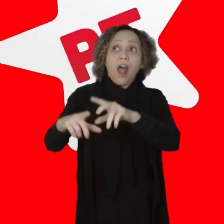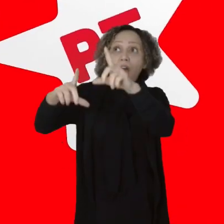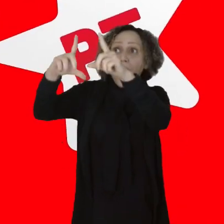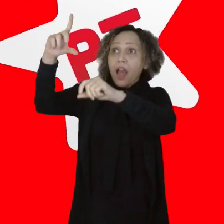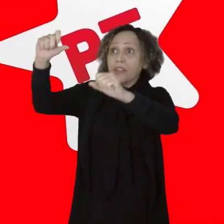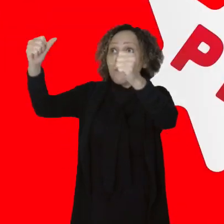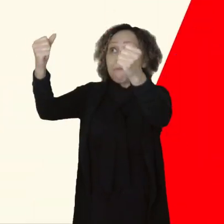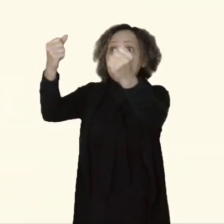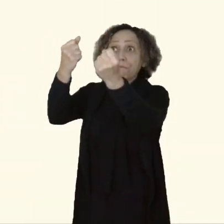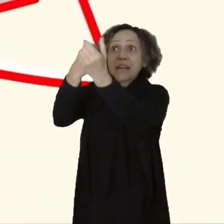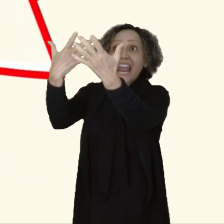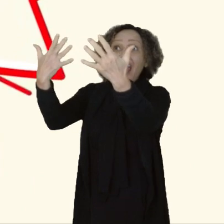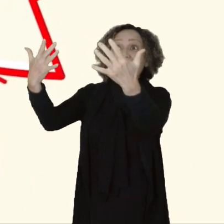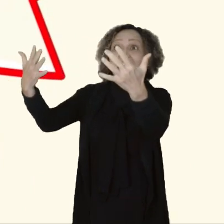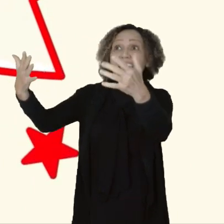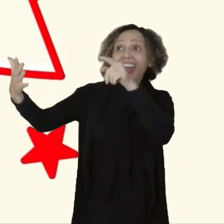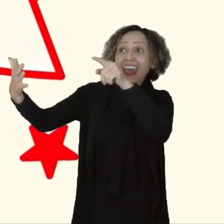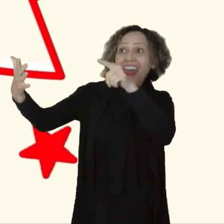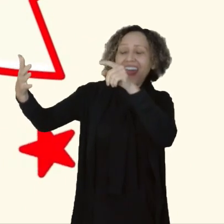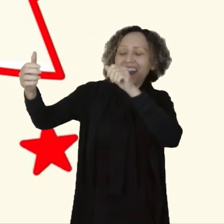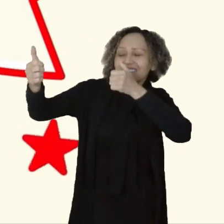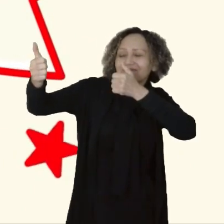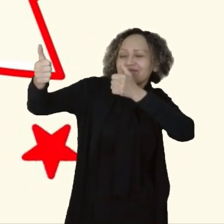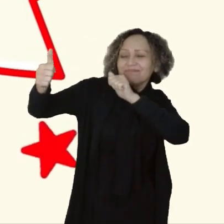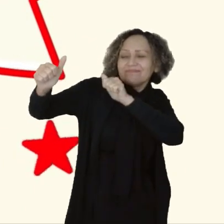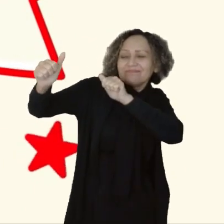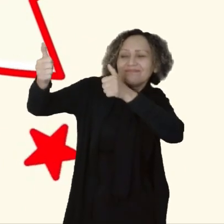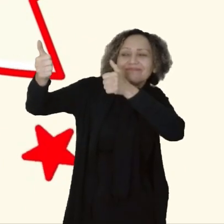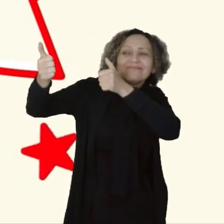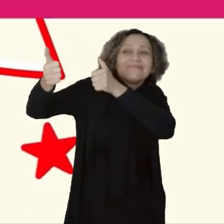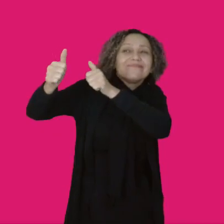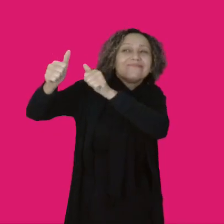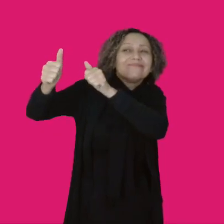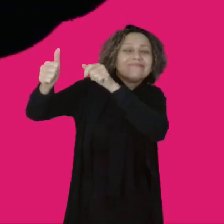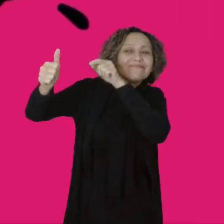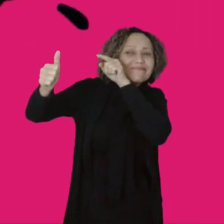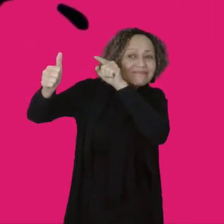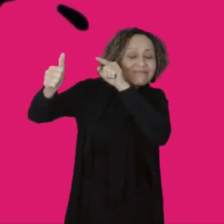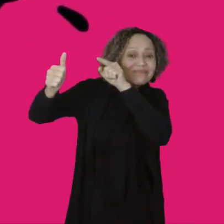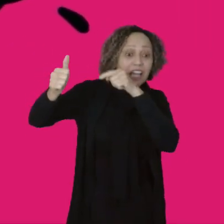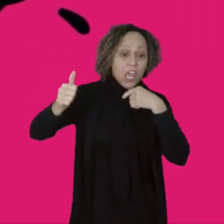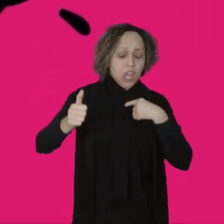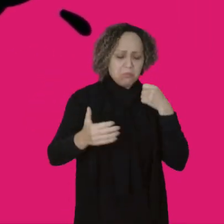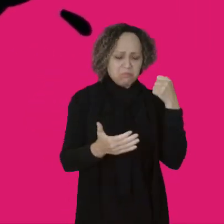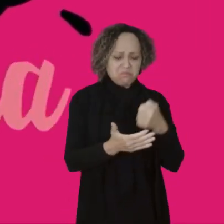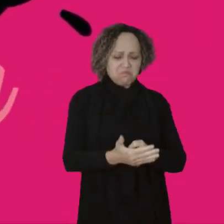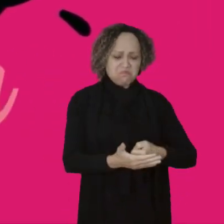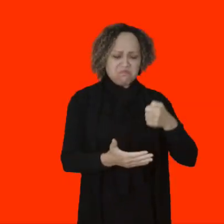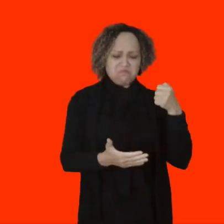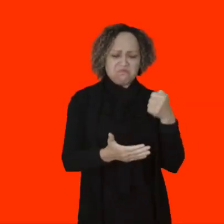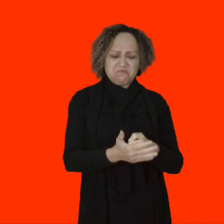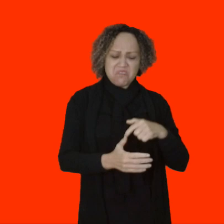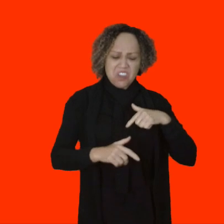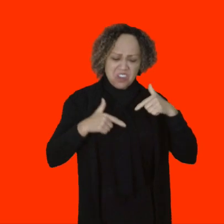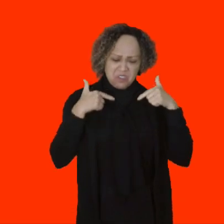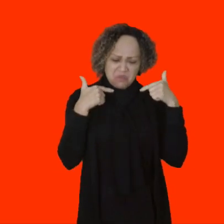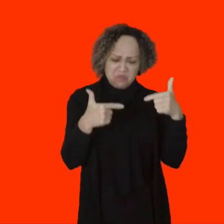ainda brilha, ela é quem vai me guiar. Ser guerreira é minha